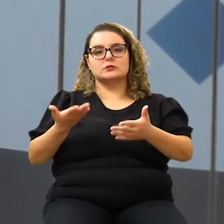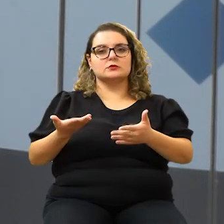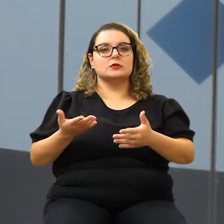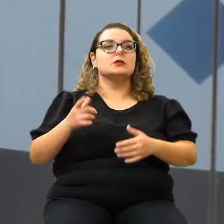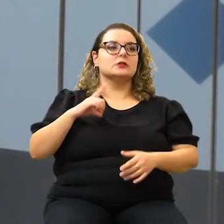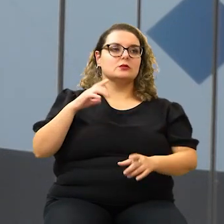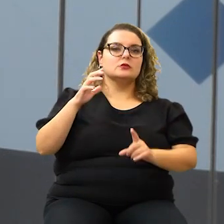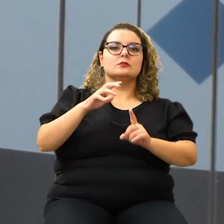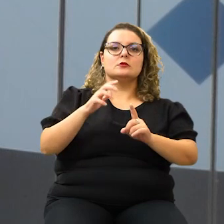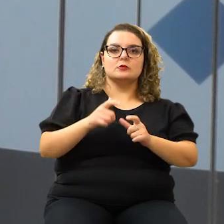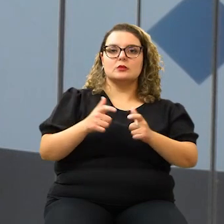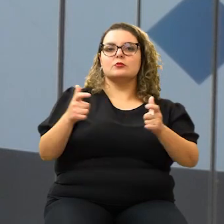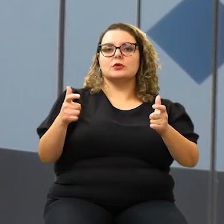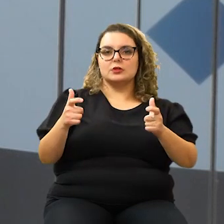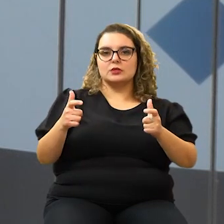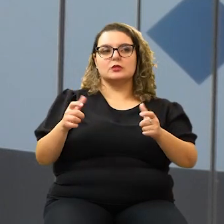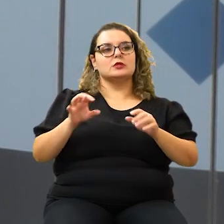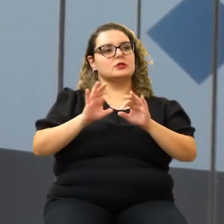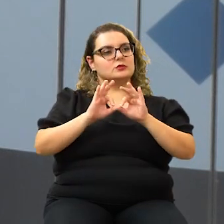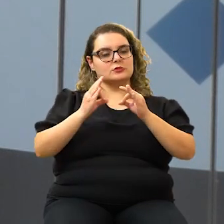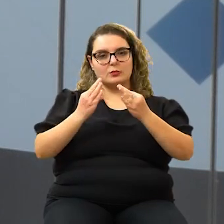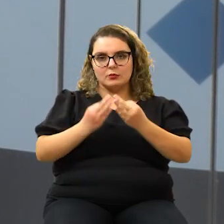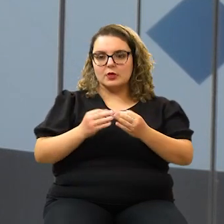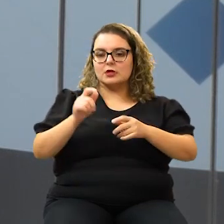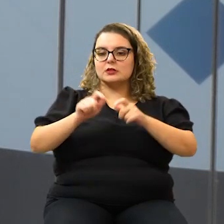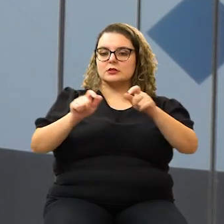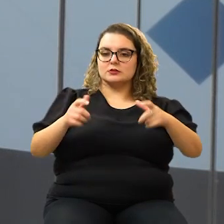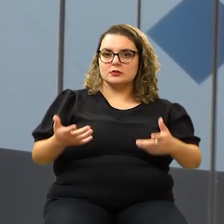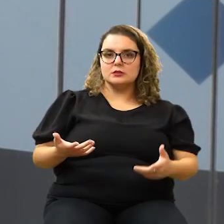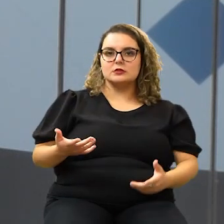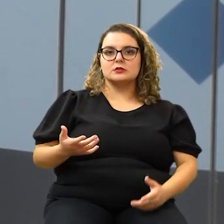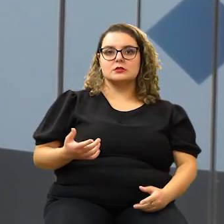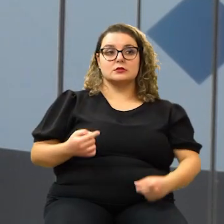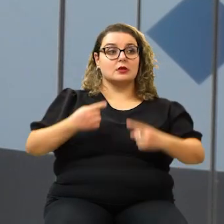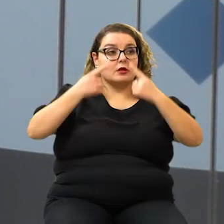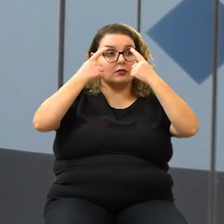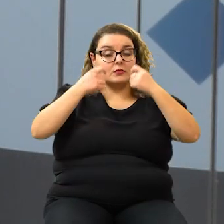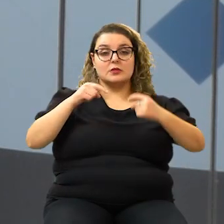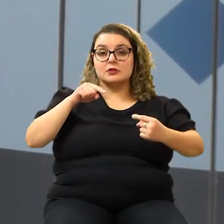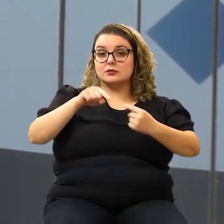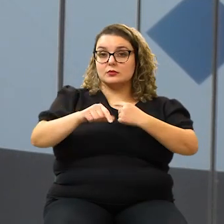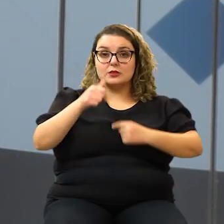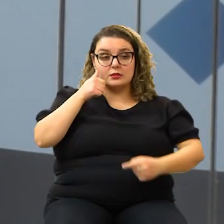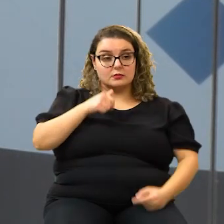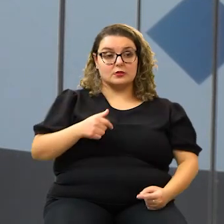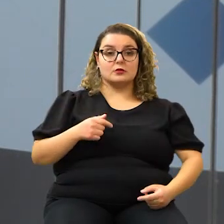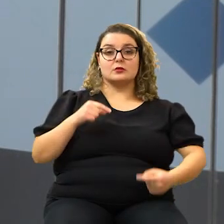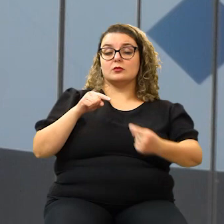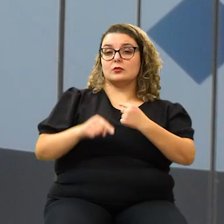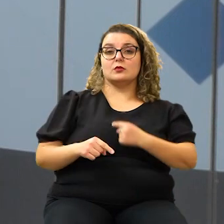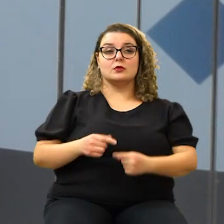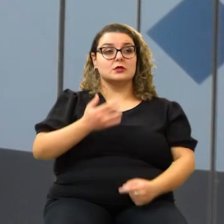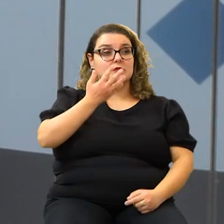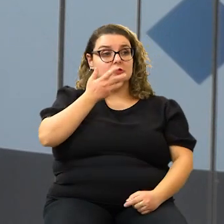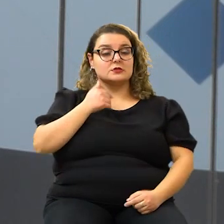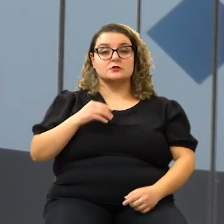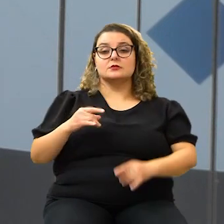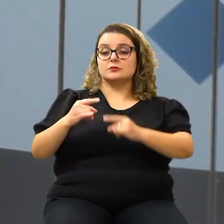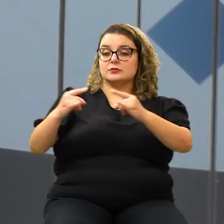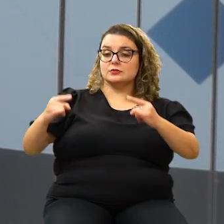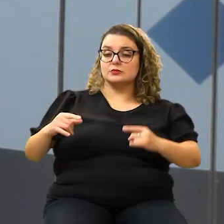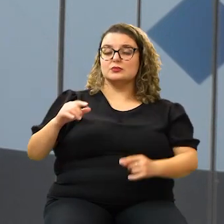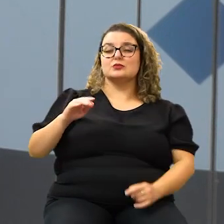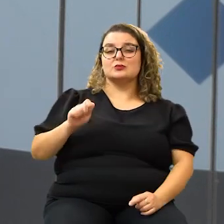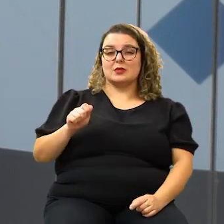impacto enorme nas famílias, nas pessoas, na violência contra as mulheres, contra as crianças, nos abrigos. Então, realmente é um